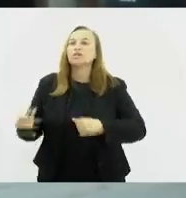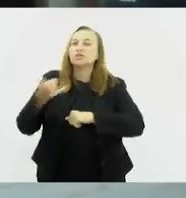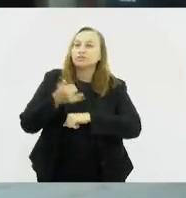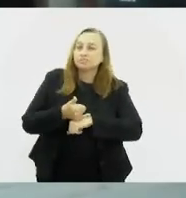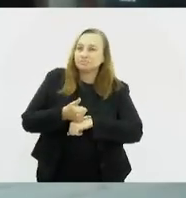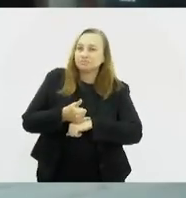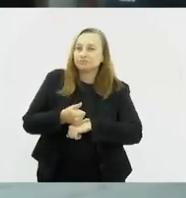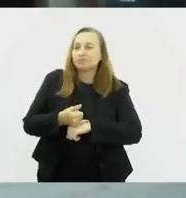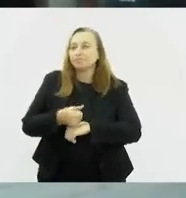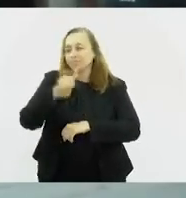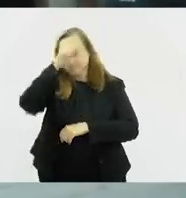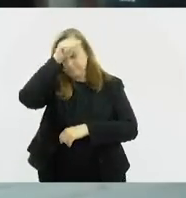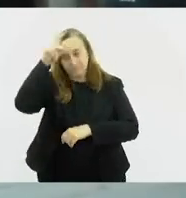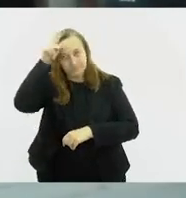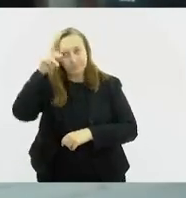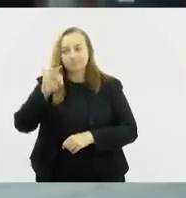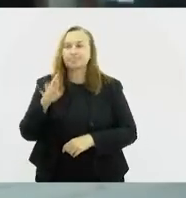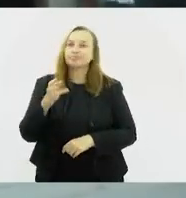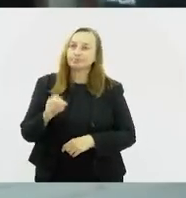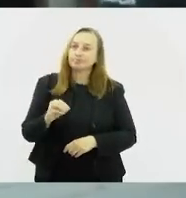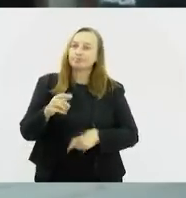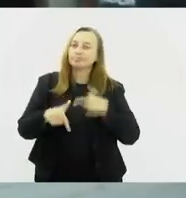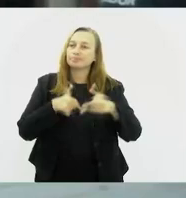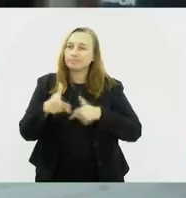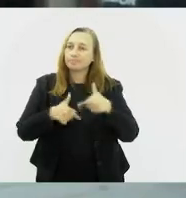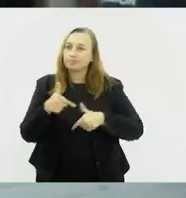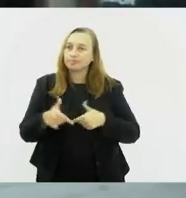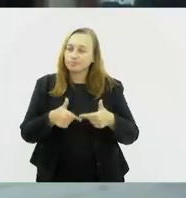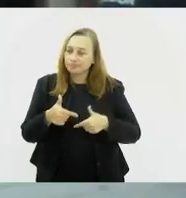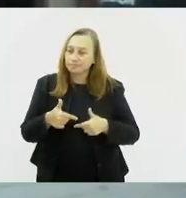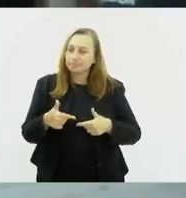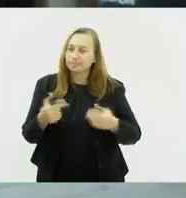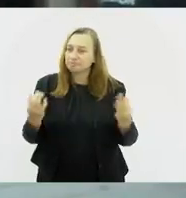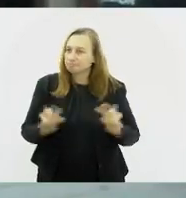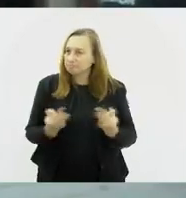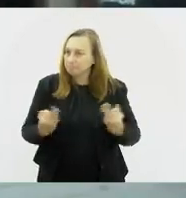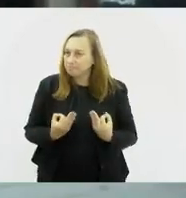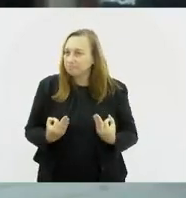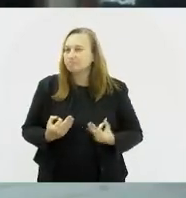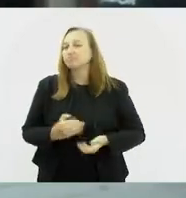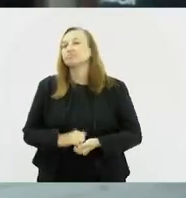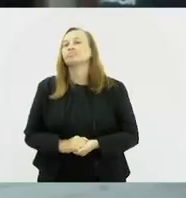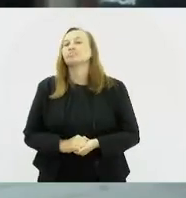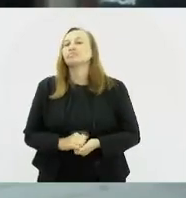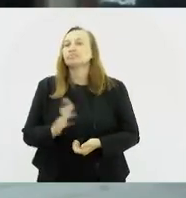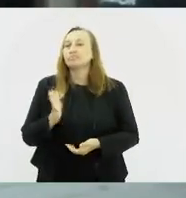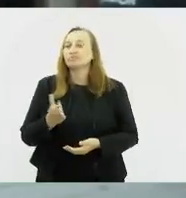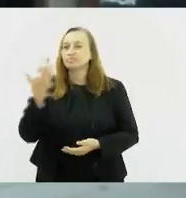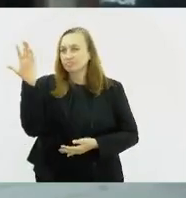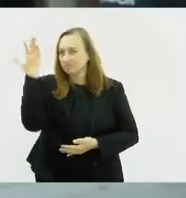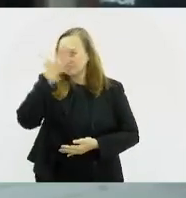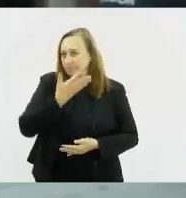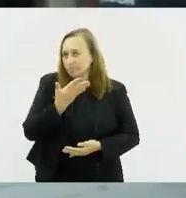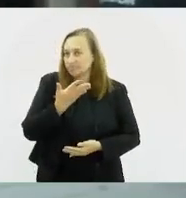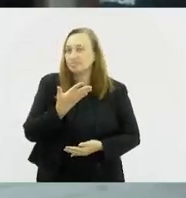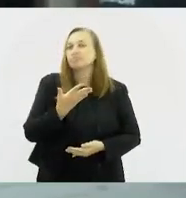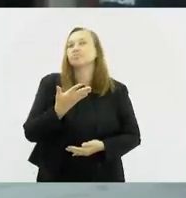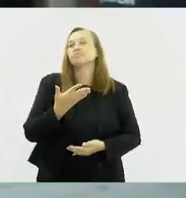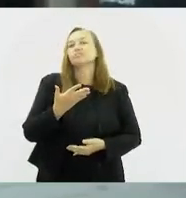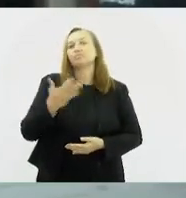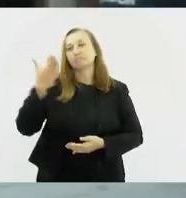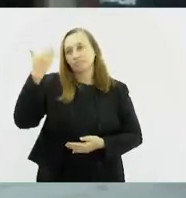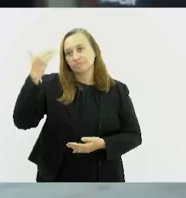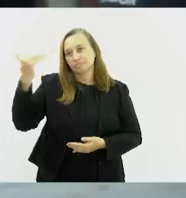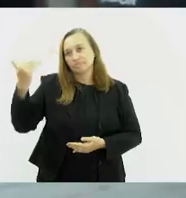através do prefeito Neto, o trabalho intersetorial que vocês fazem, um trabalho que já comprovou ser de muito sucesso,